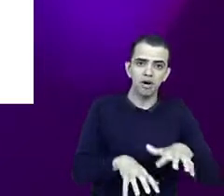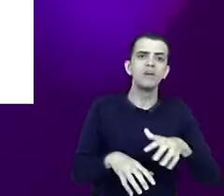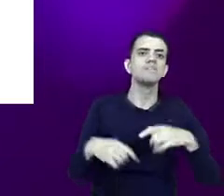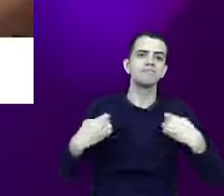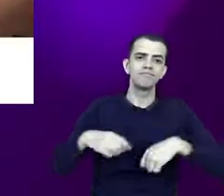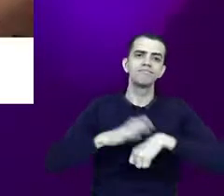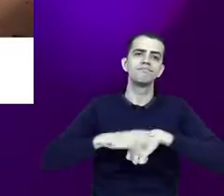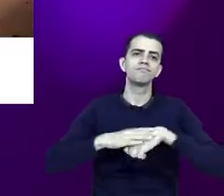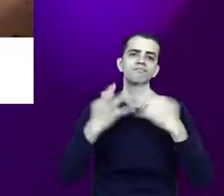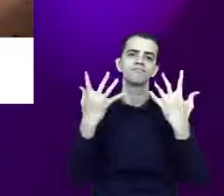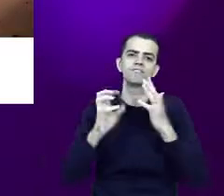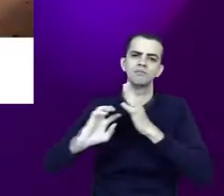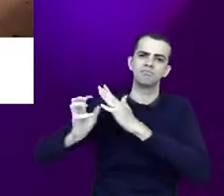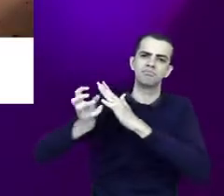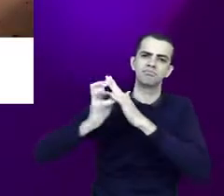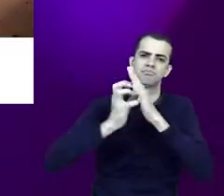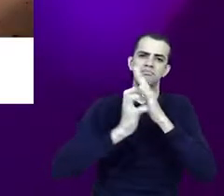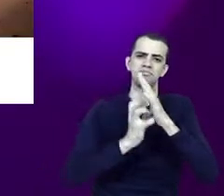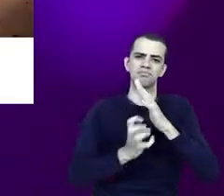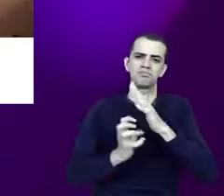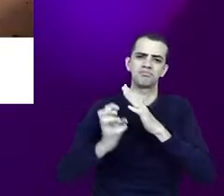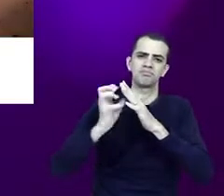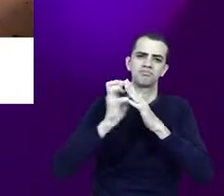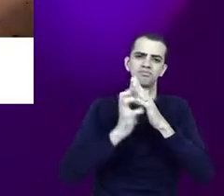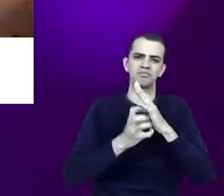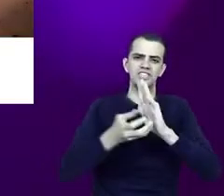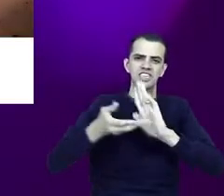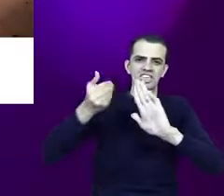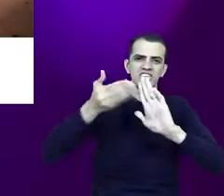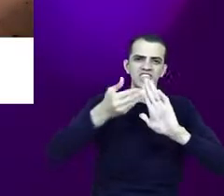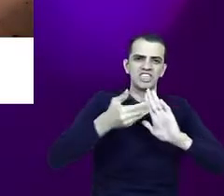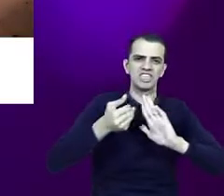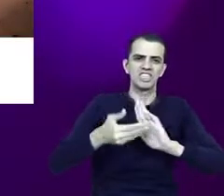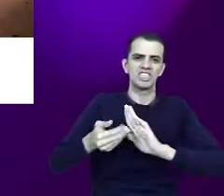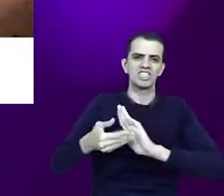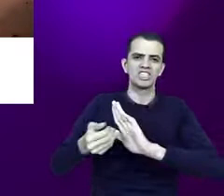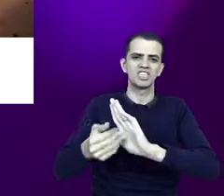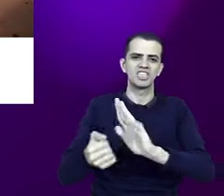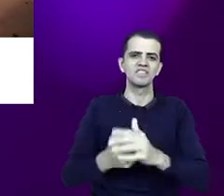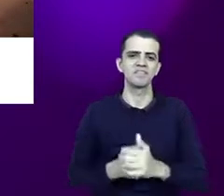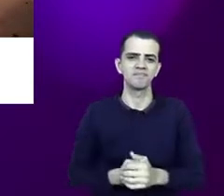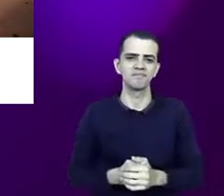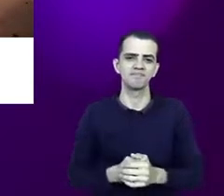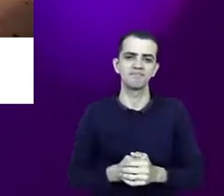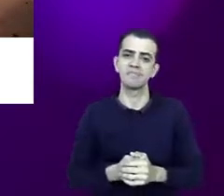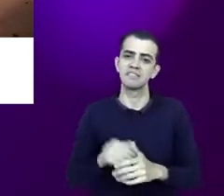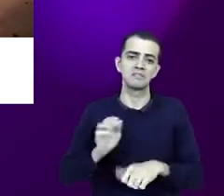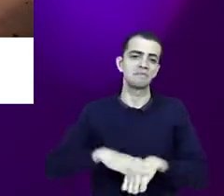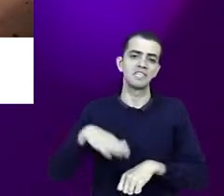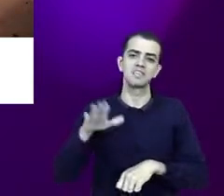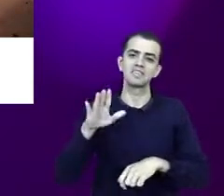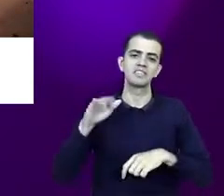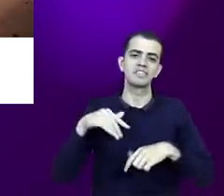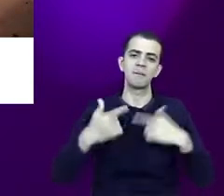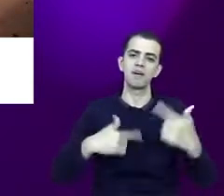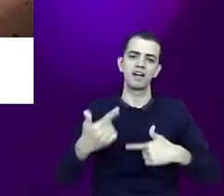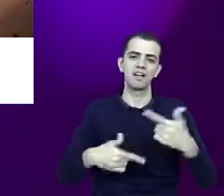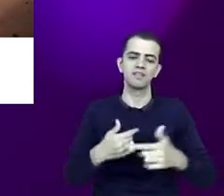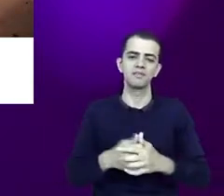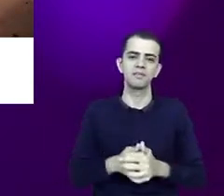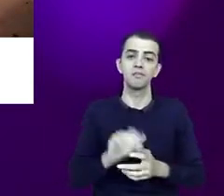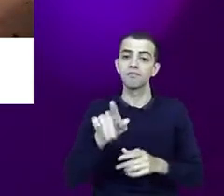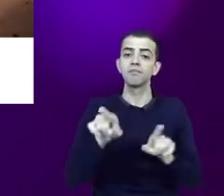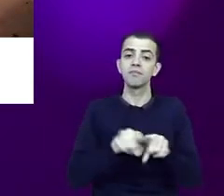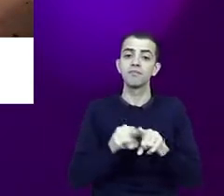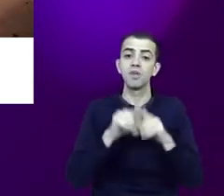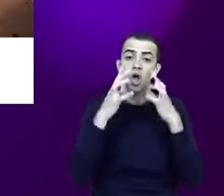raspagem da região da fossa acetabular. E uma outra dica que eu dou, olhe bem